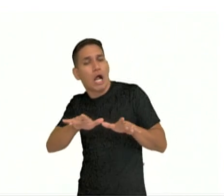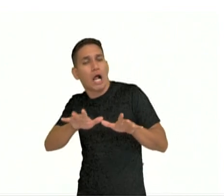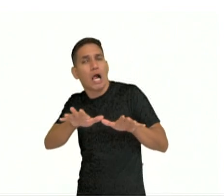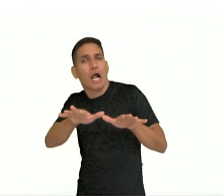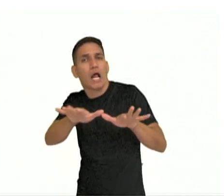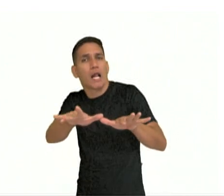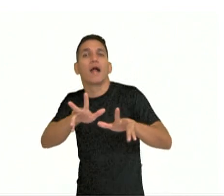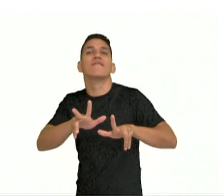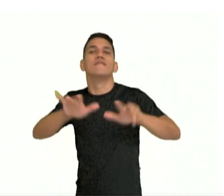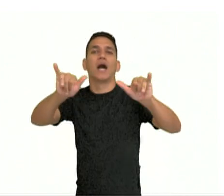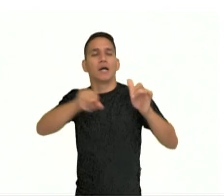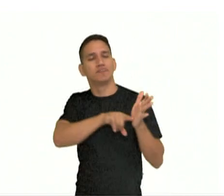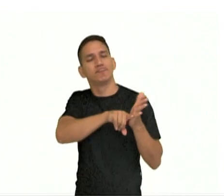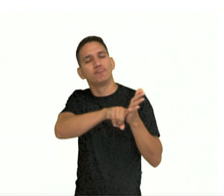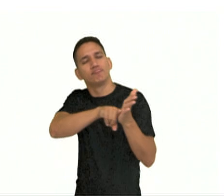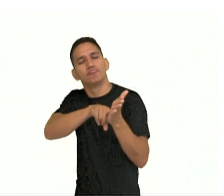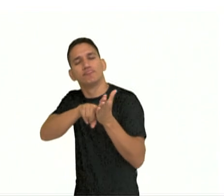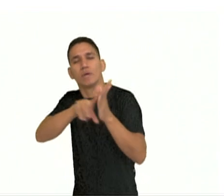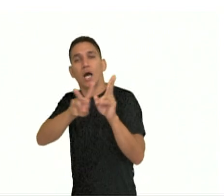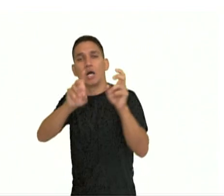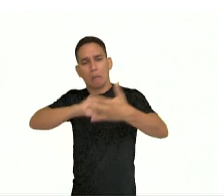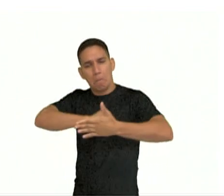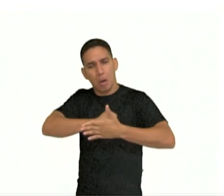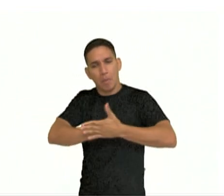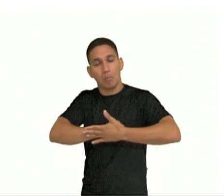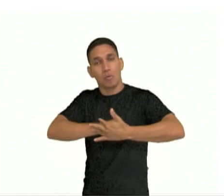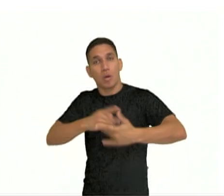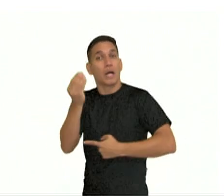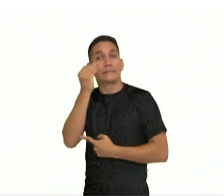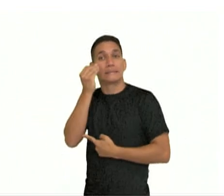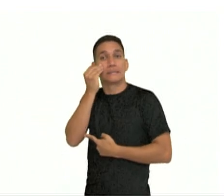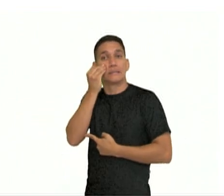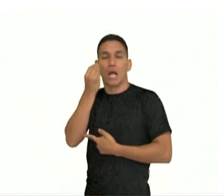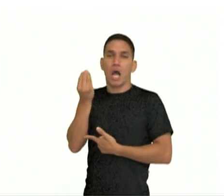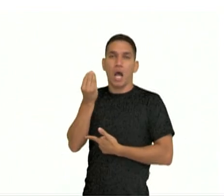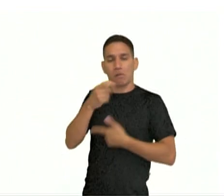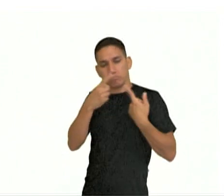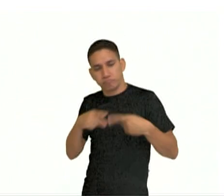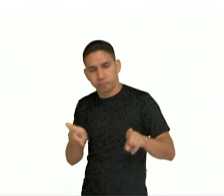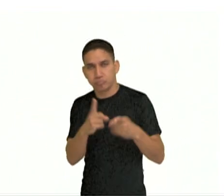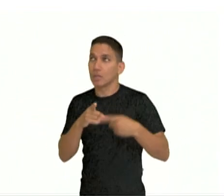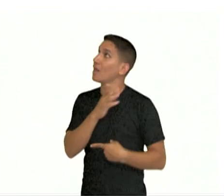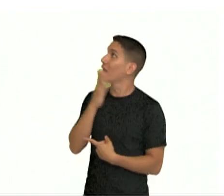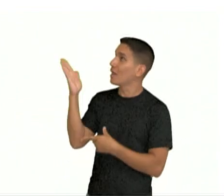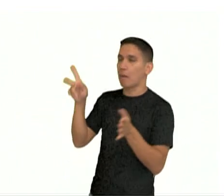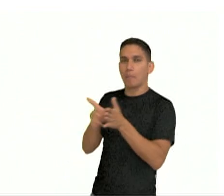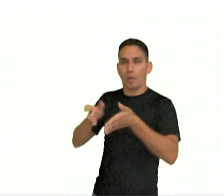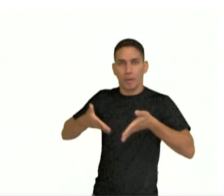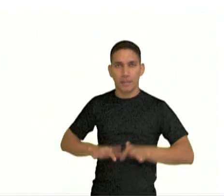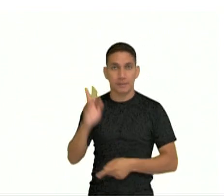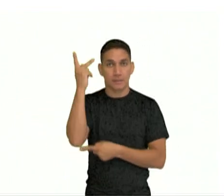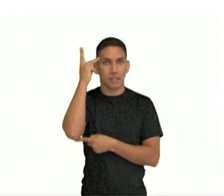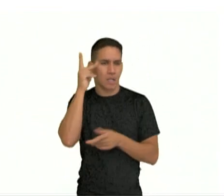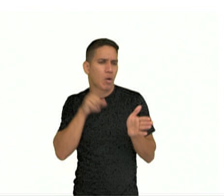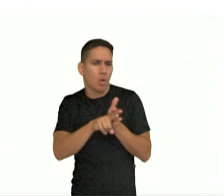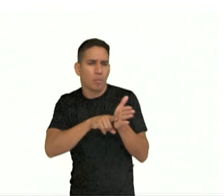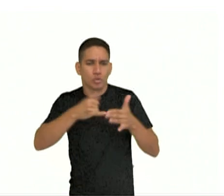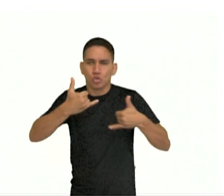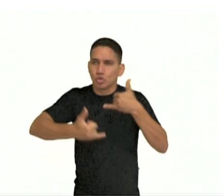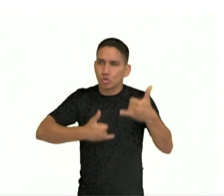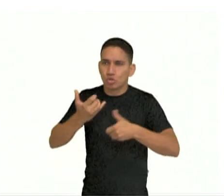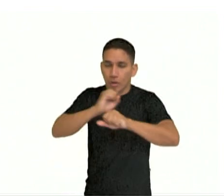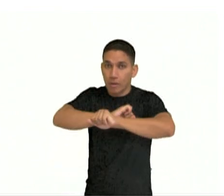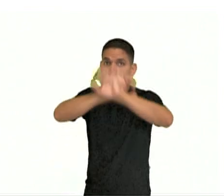para muitas pesquisas sonoras de experimentação Musical o artista é paulista e pesquisou jogos